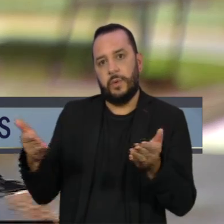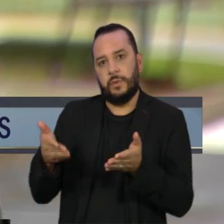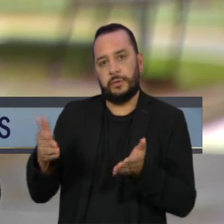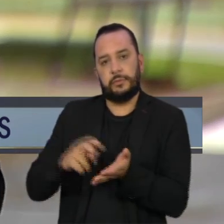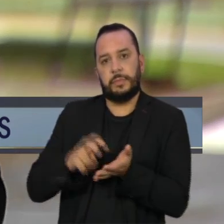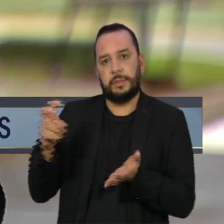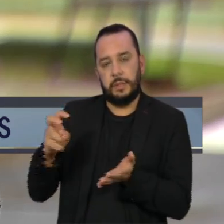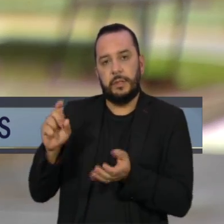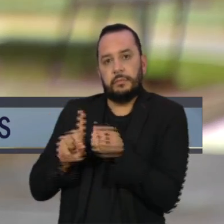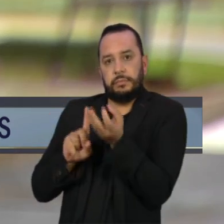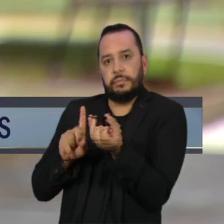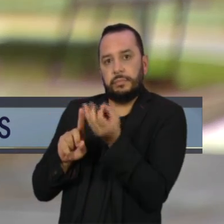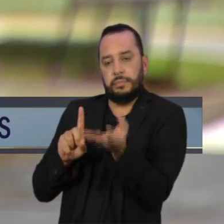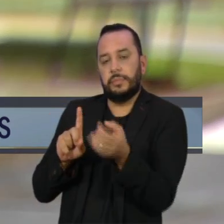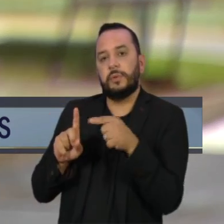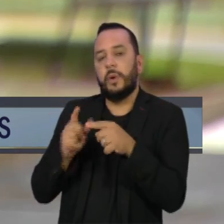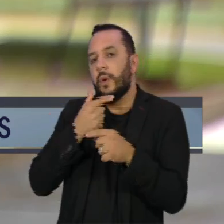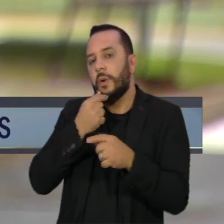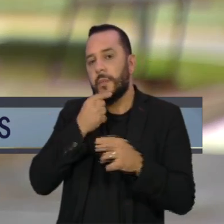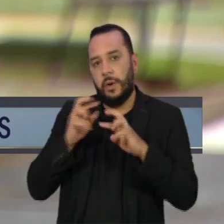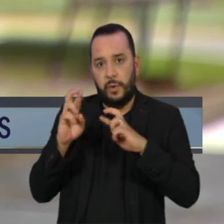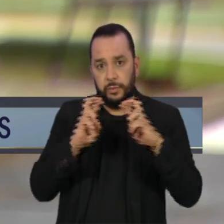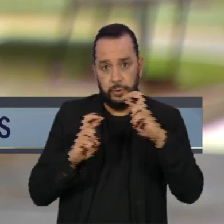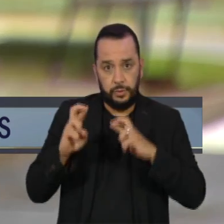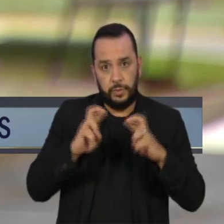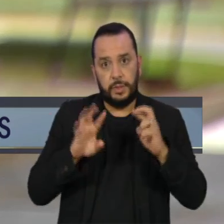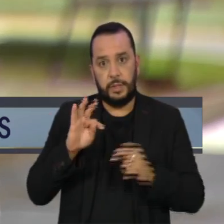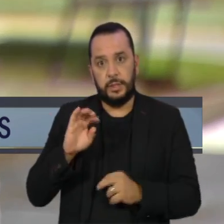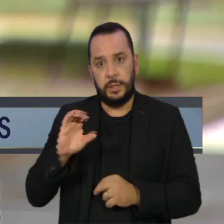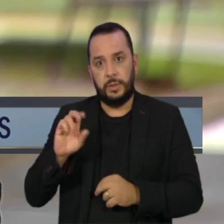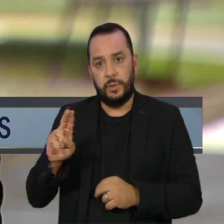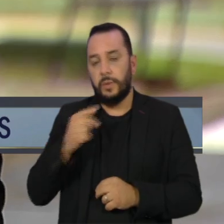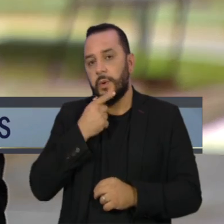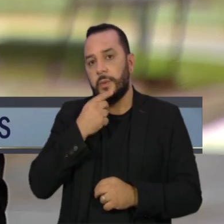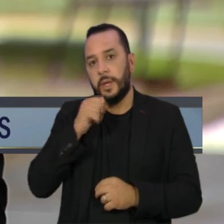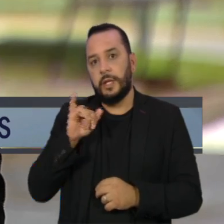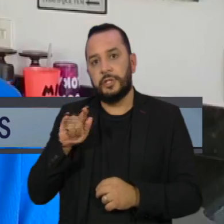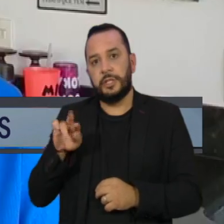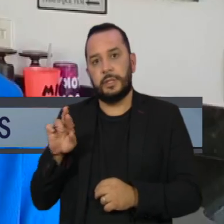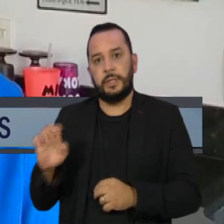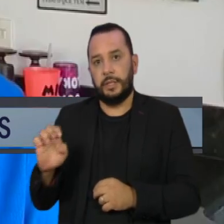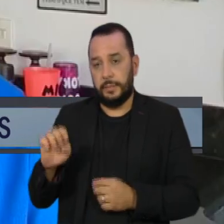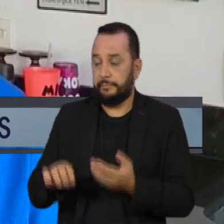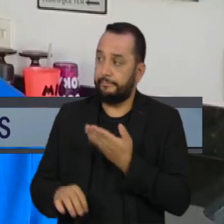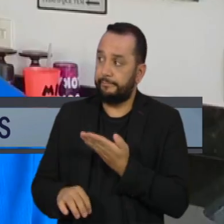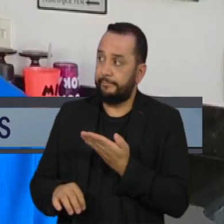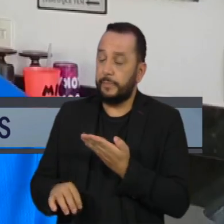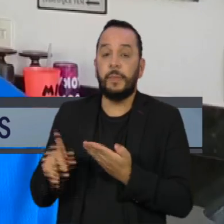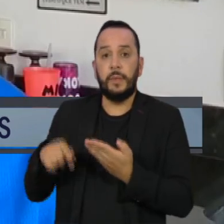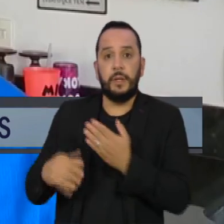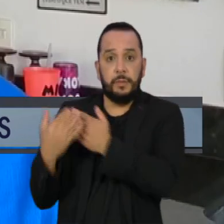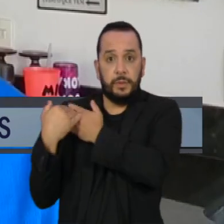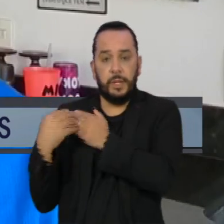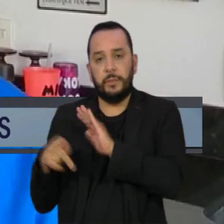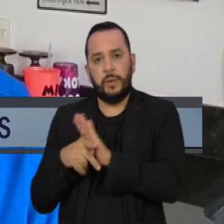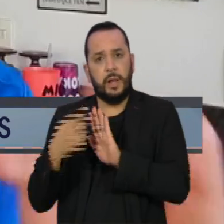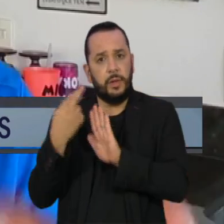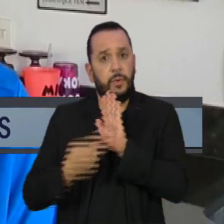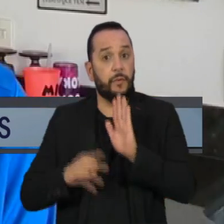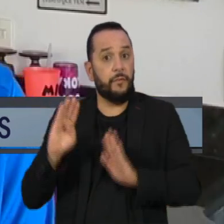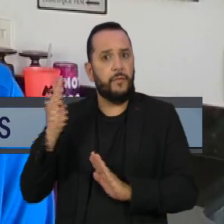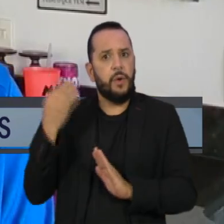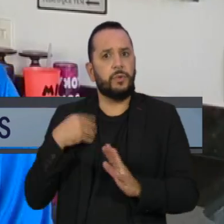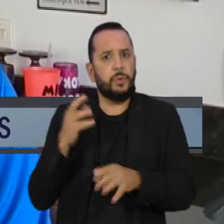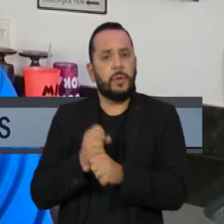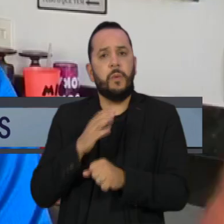da manhã o depoimento do auditor do Tribunal de Contas da União Alexandre Figueiredo ele é o autor do relatório falso